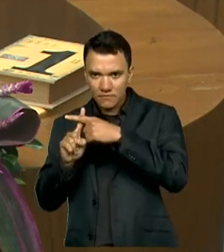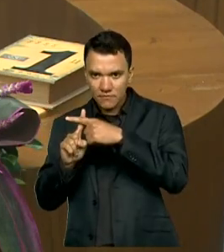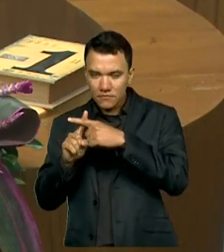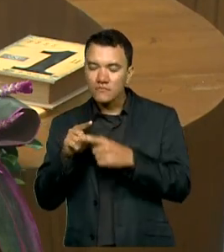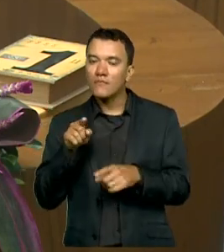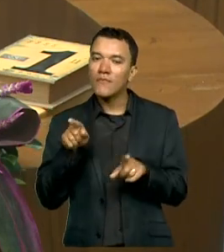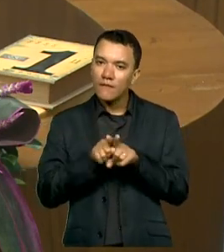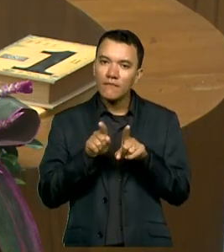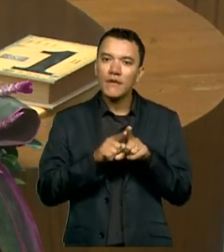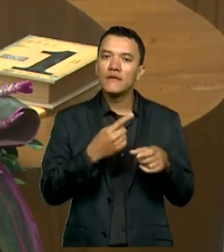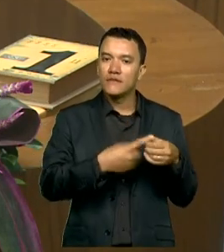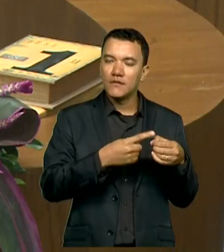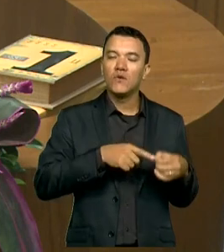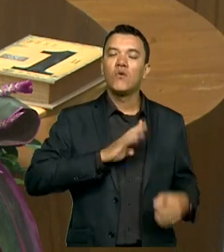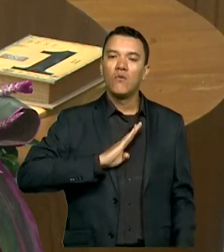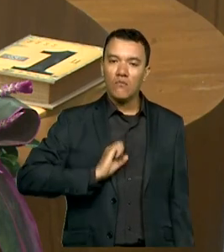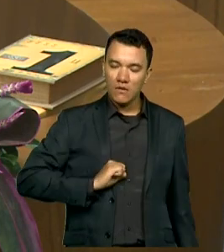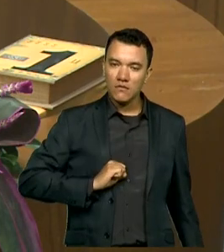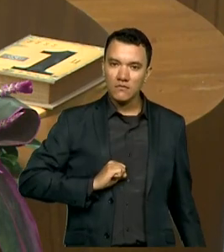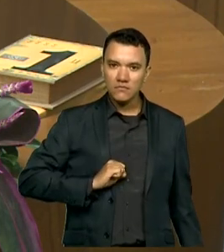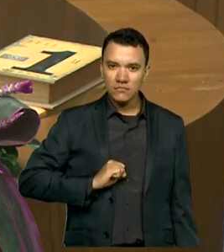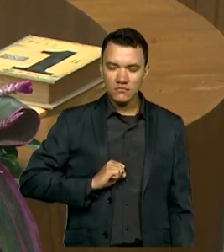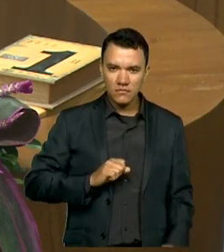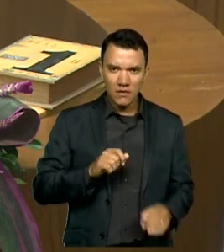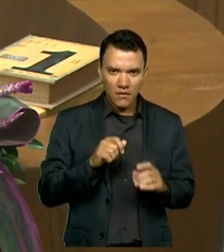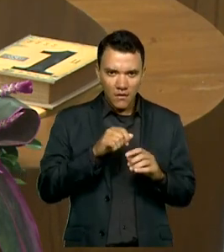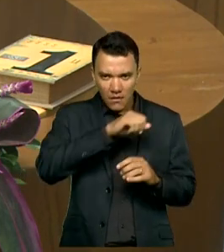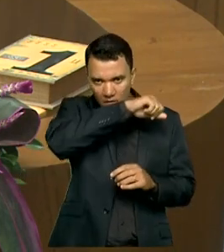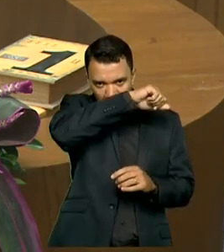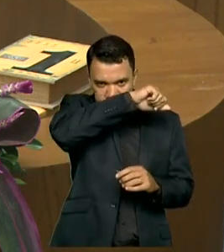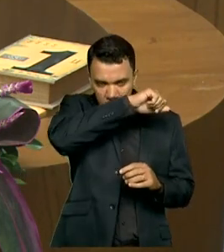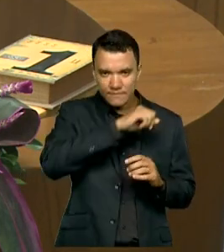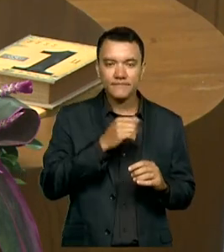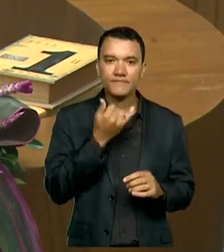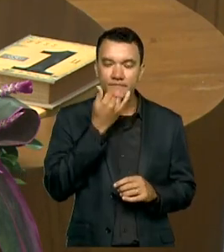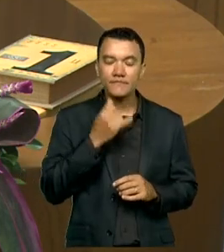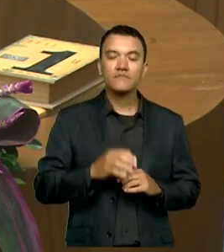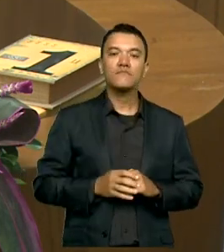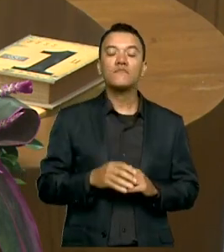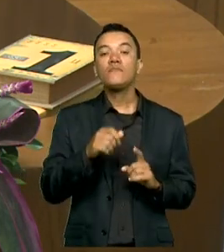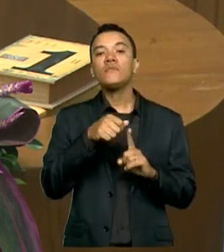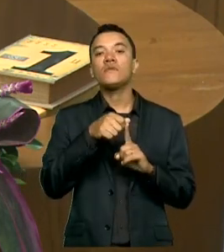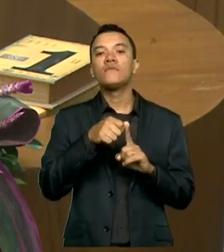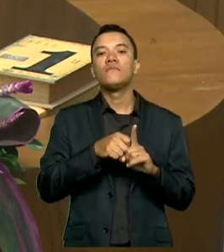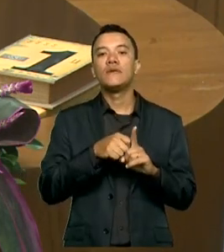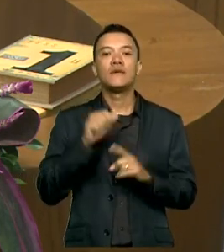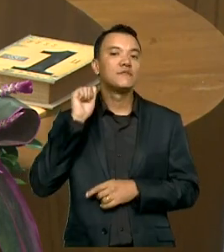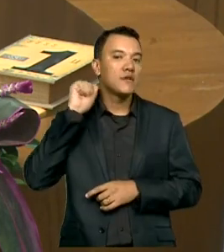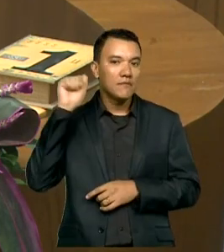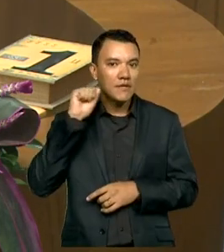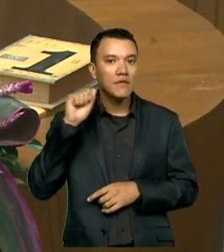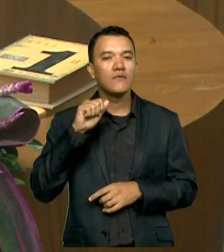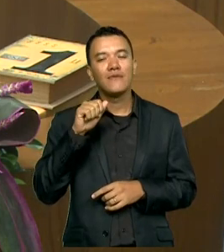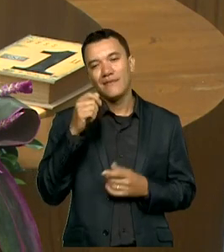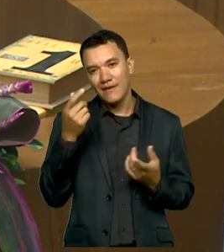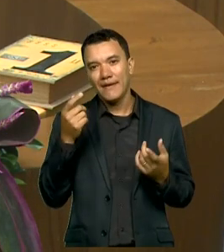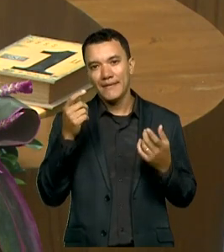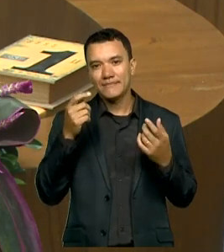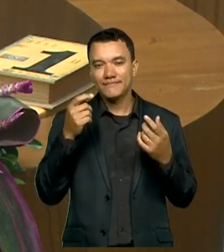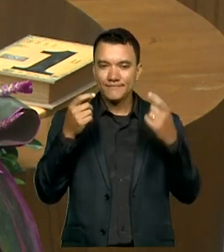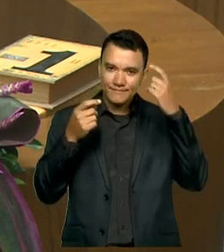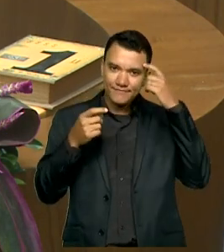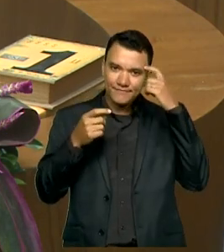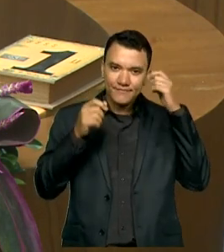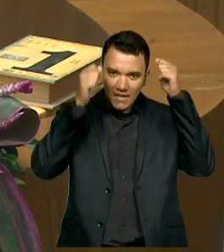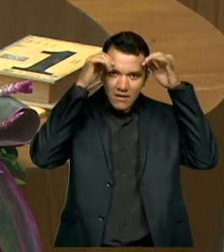de conscientização do autismo, seria muito importante, eu tenho certeza que nosso governador Carlos Brandão vai